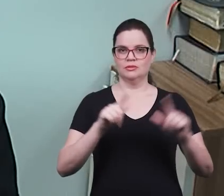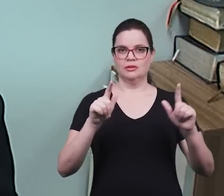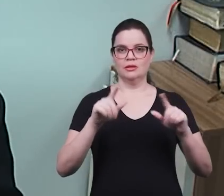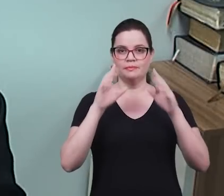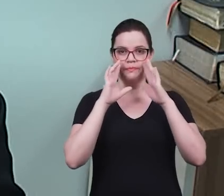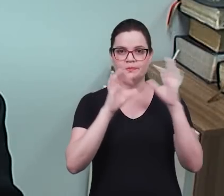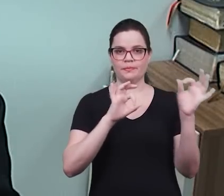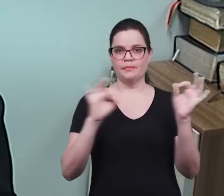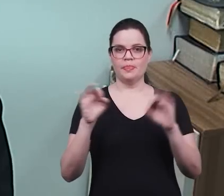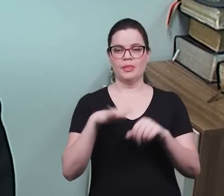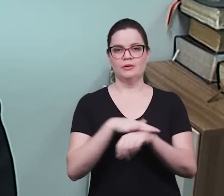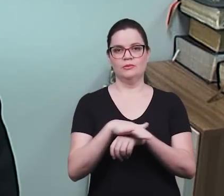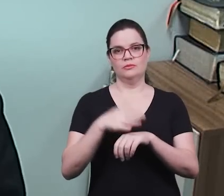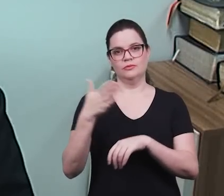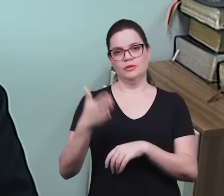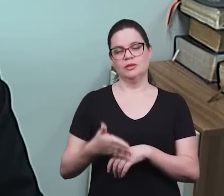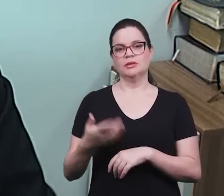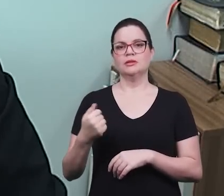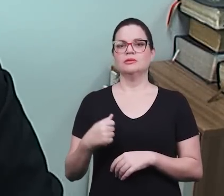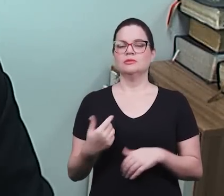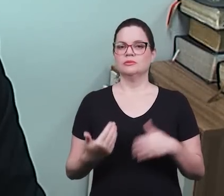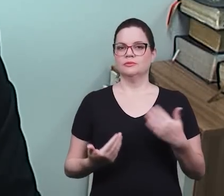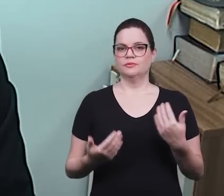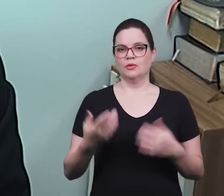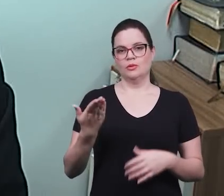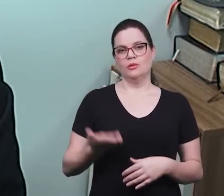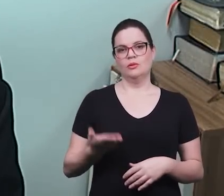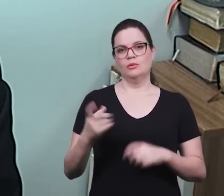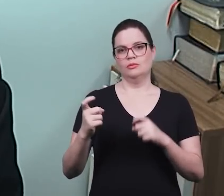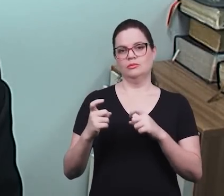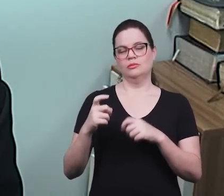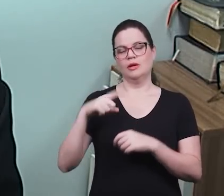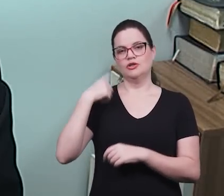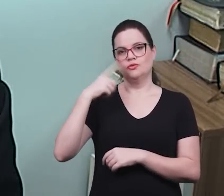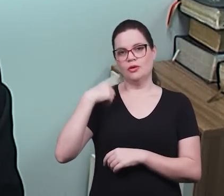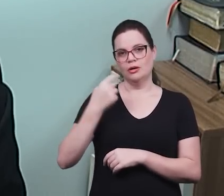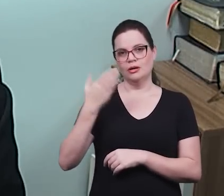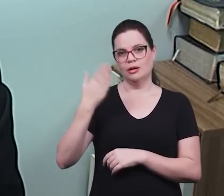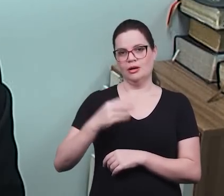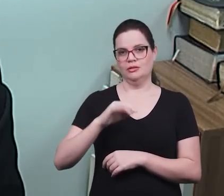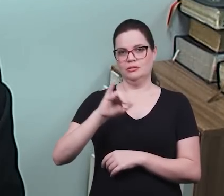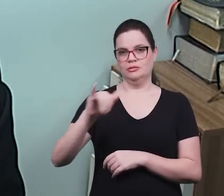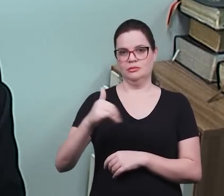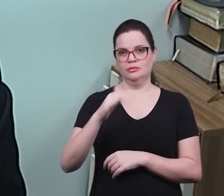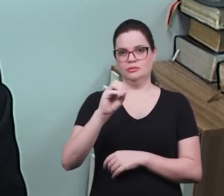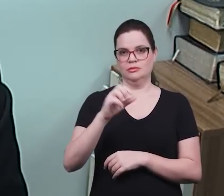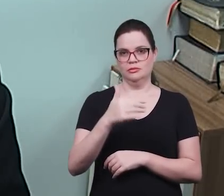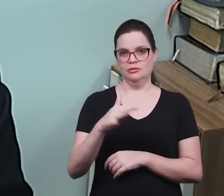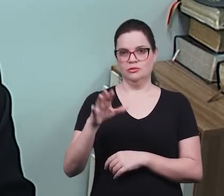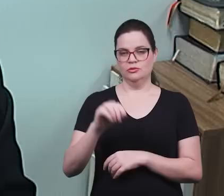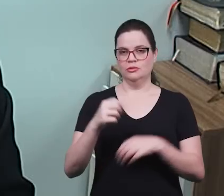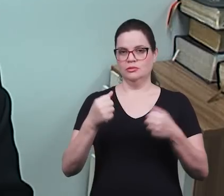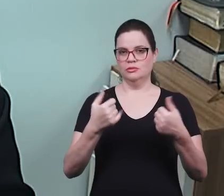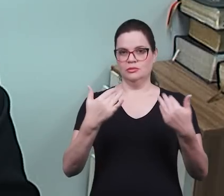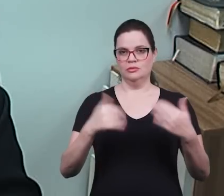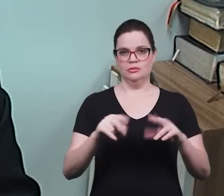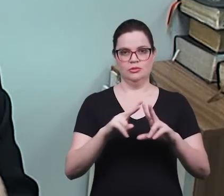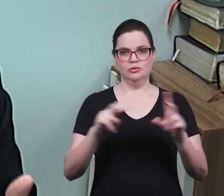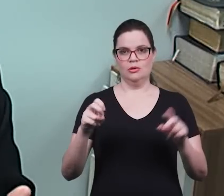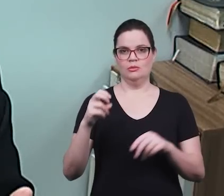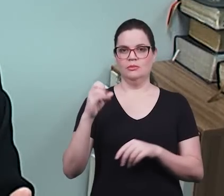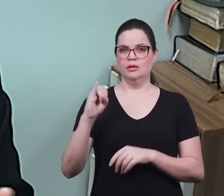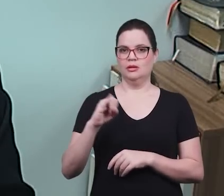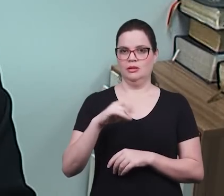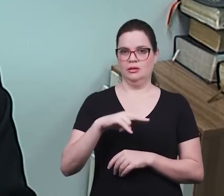mídias, nós estamos conversando aqui com o doutor o João Eugênio Modenese, que está falando sobre a Previdência, está falando sobre